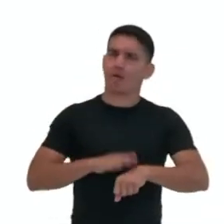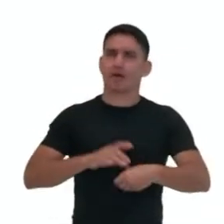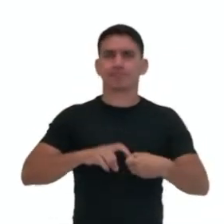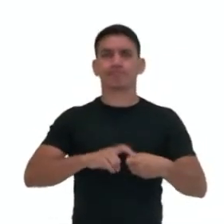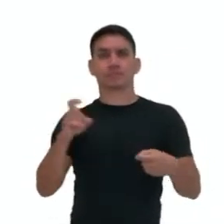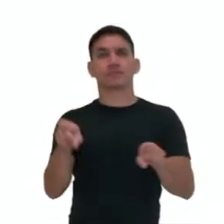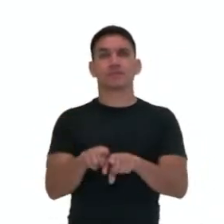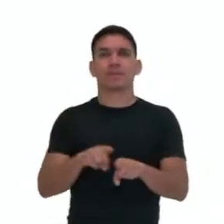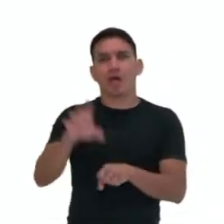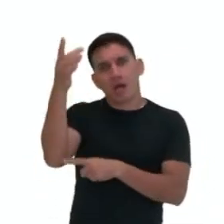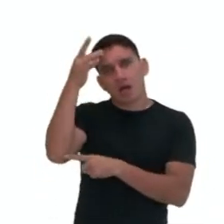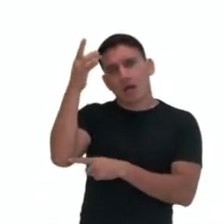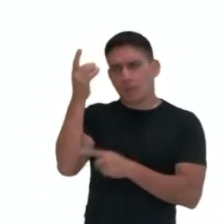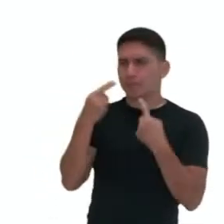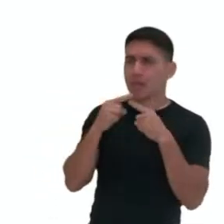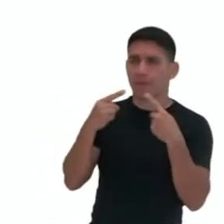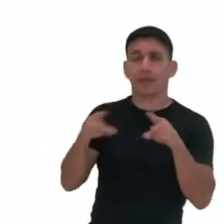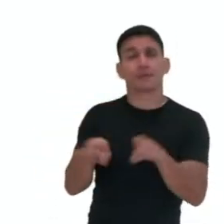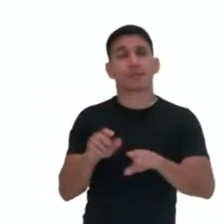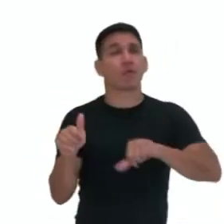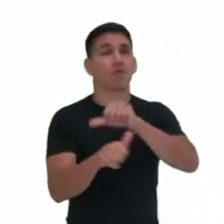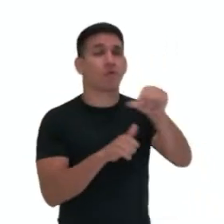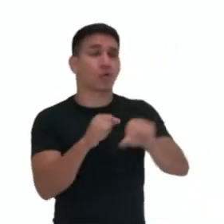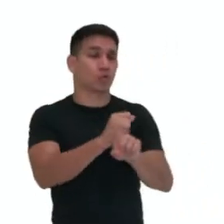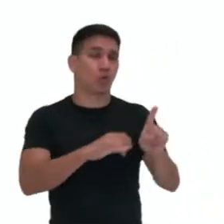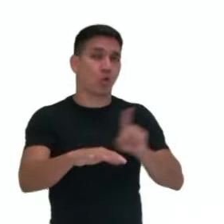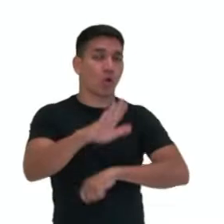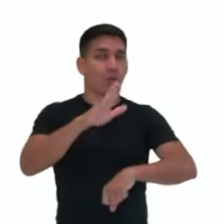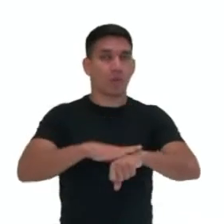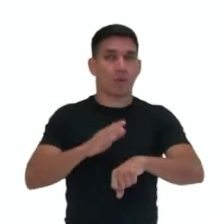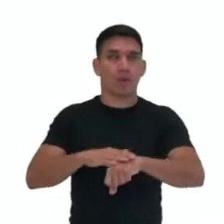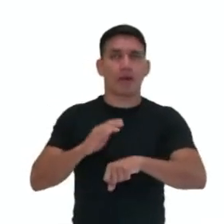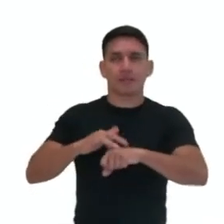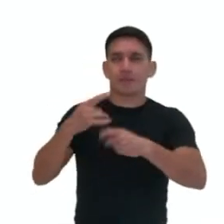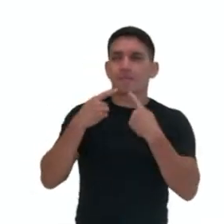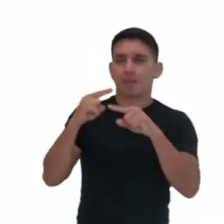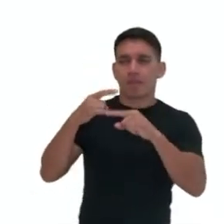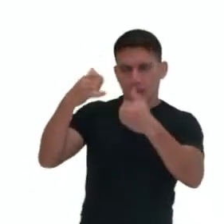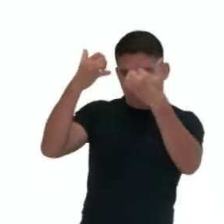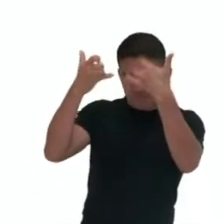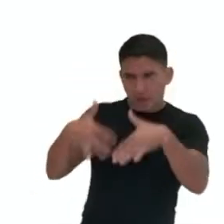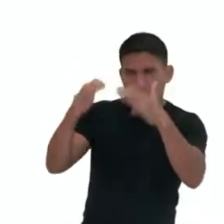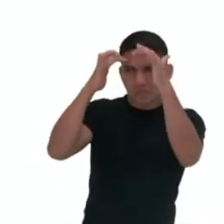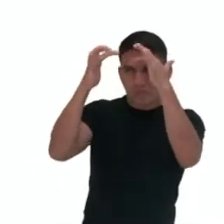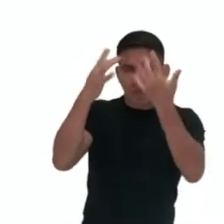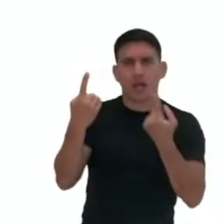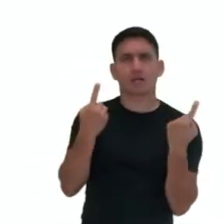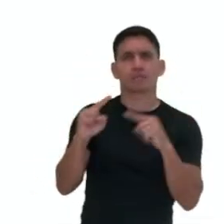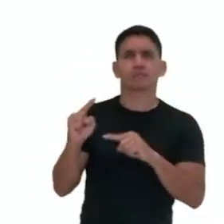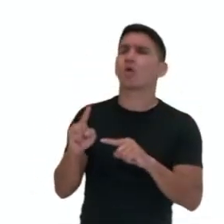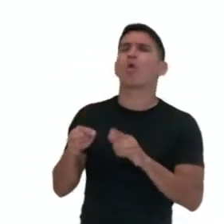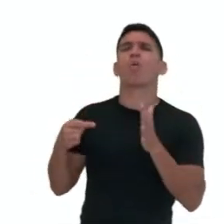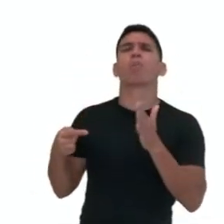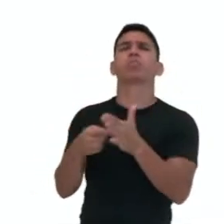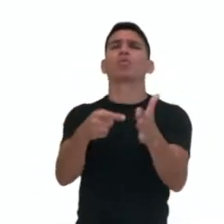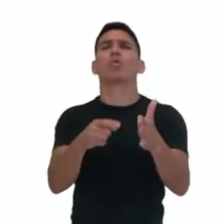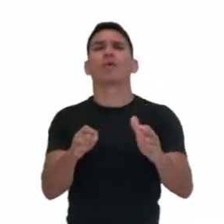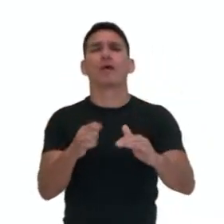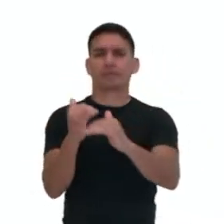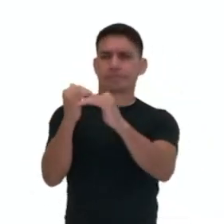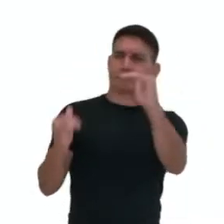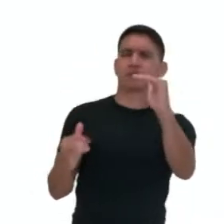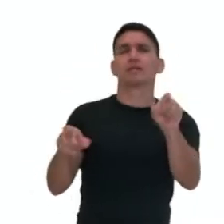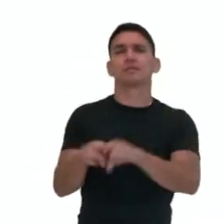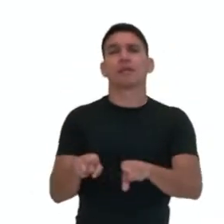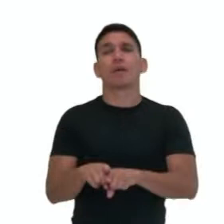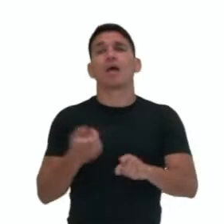da transformação social ao refletir, criticar e denunciar as desigualdades e também os